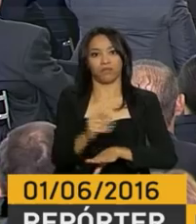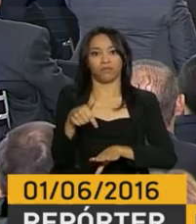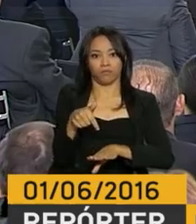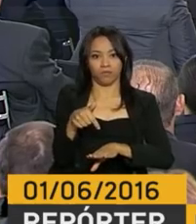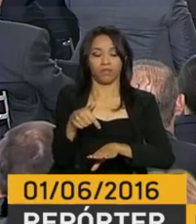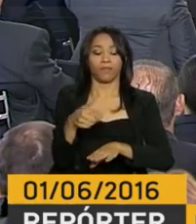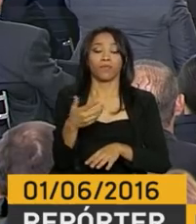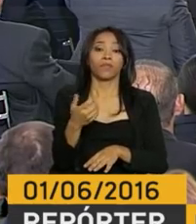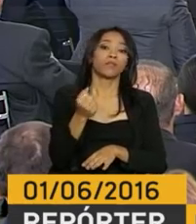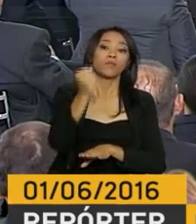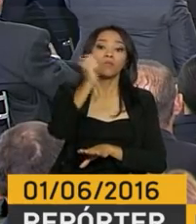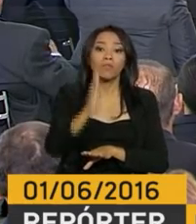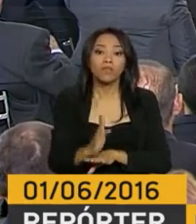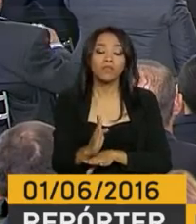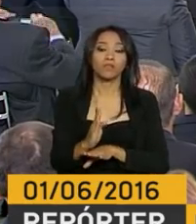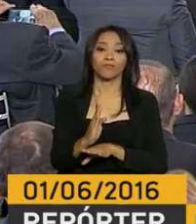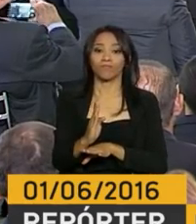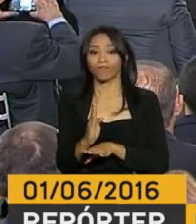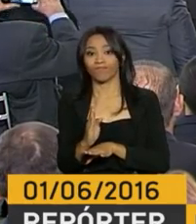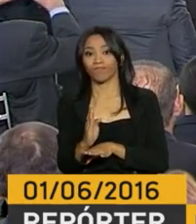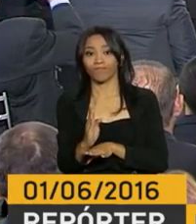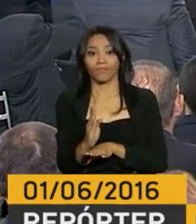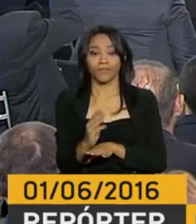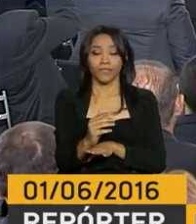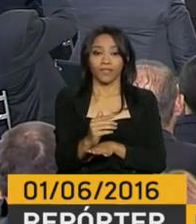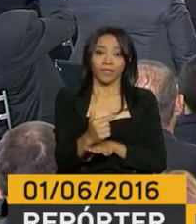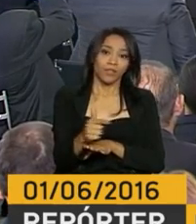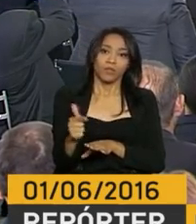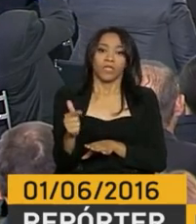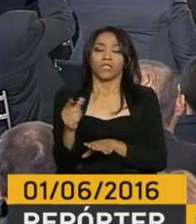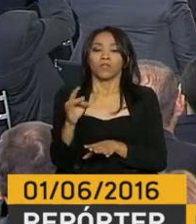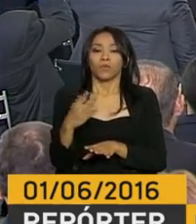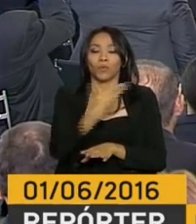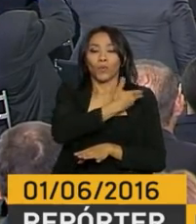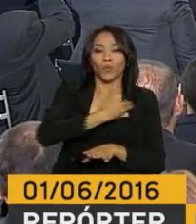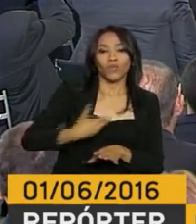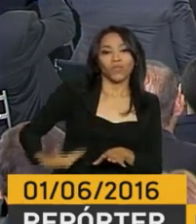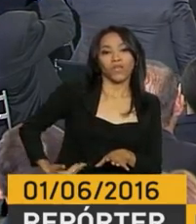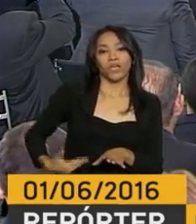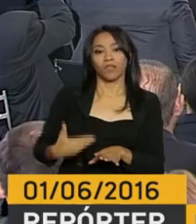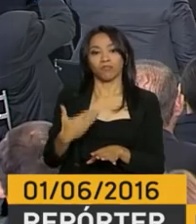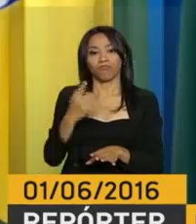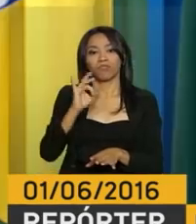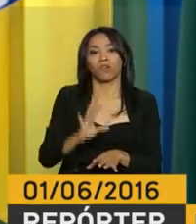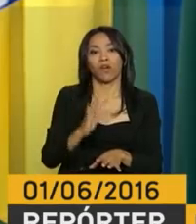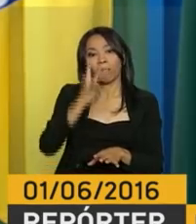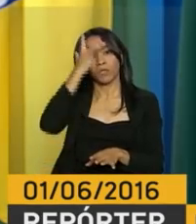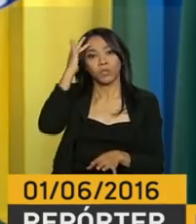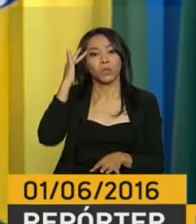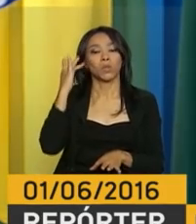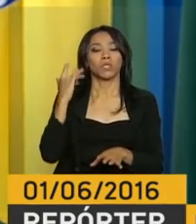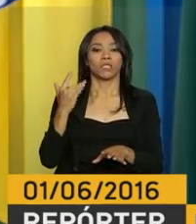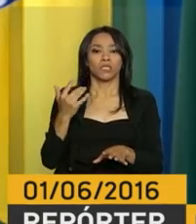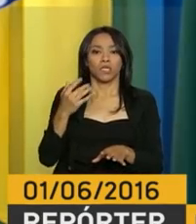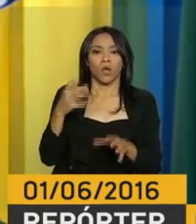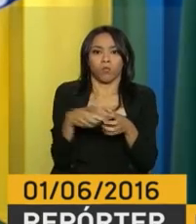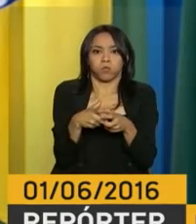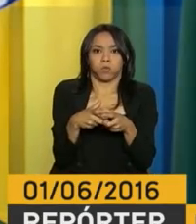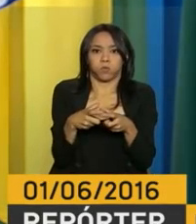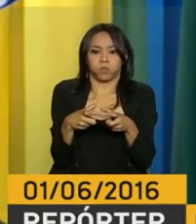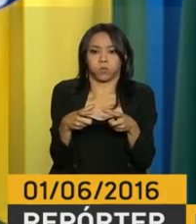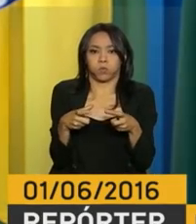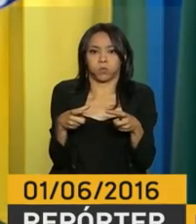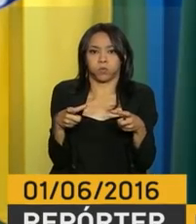Brasil espaço para um estado enchado e ineficiente ah o estado que a